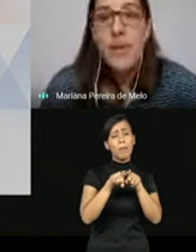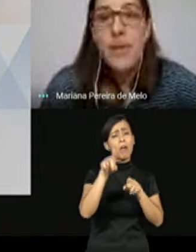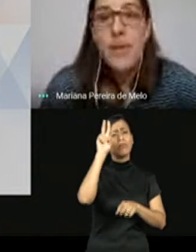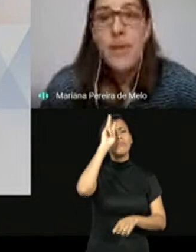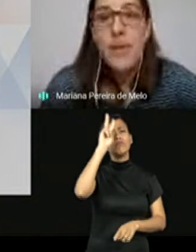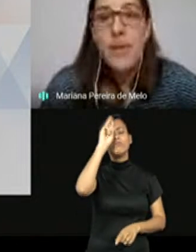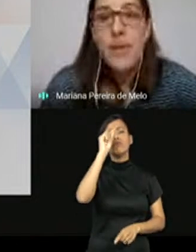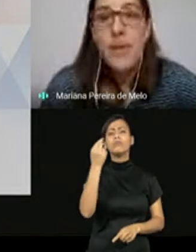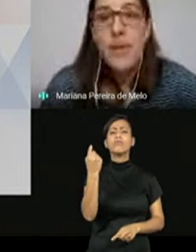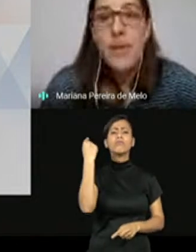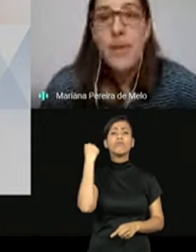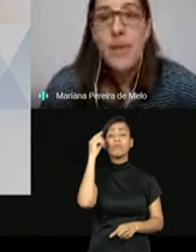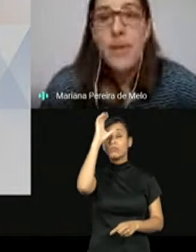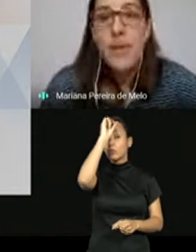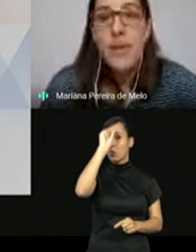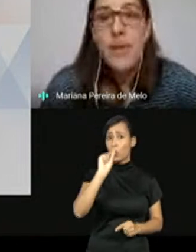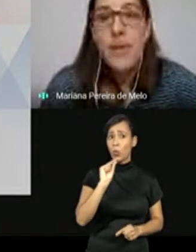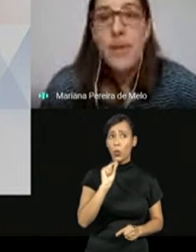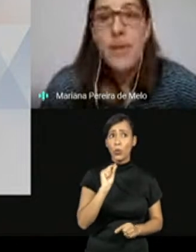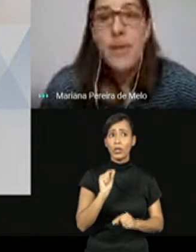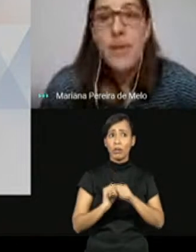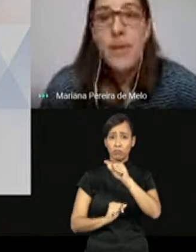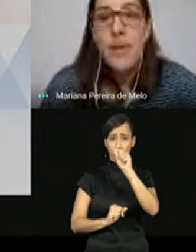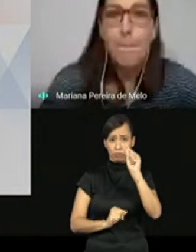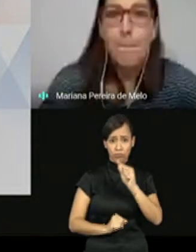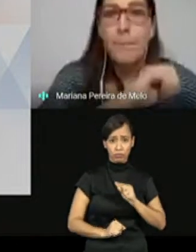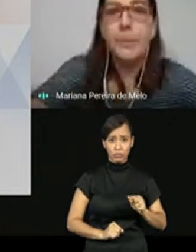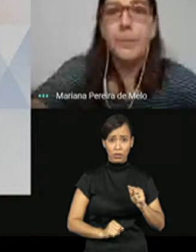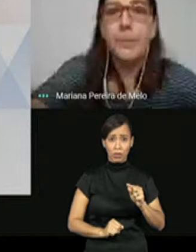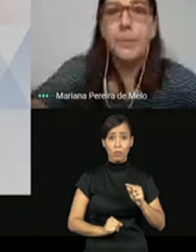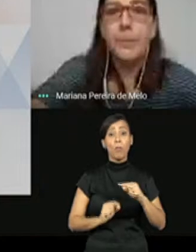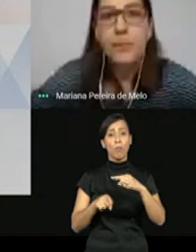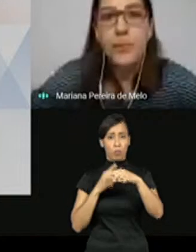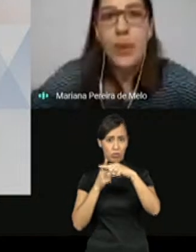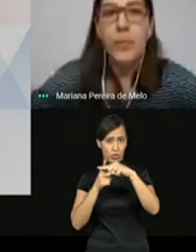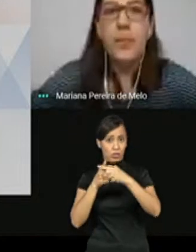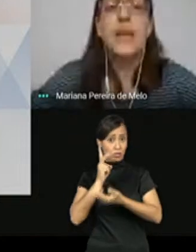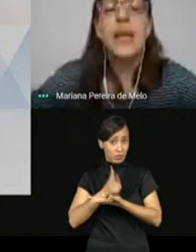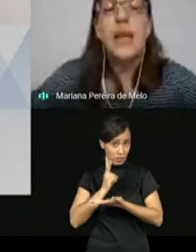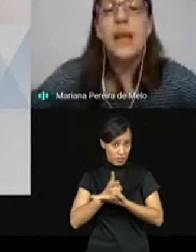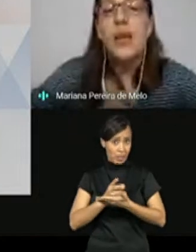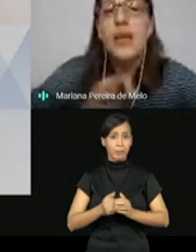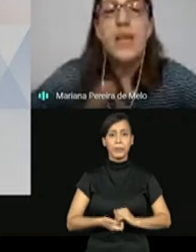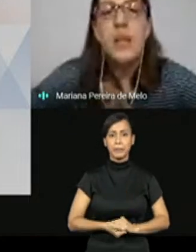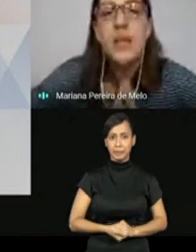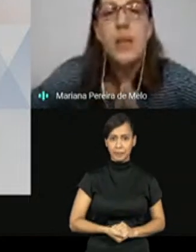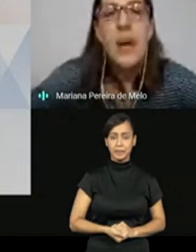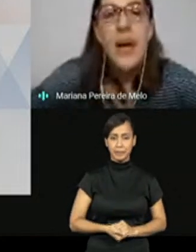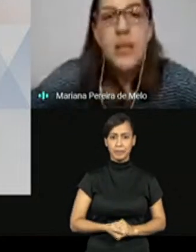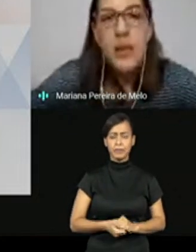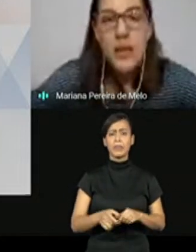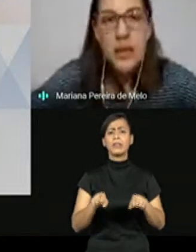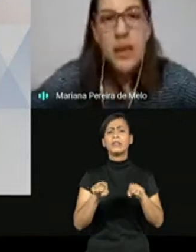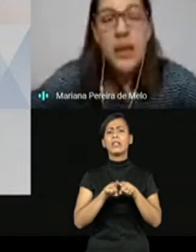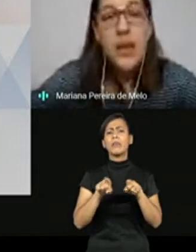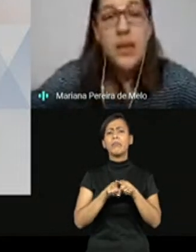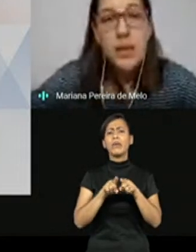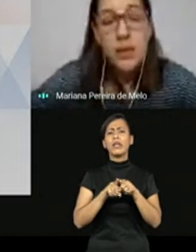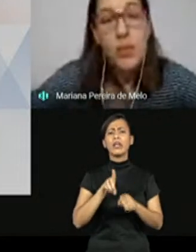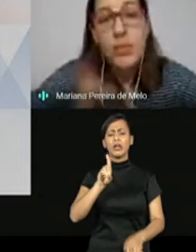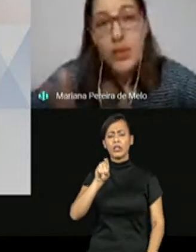né, que a função ela é sempre positiva, tá? Então, a distribuição mais